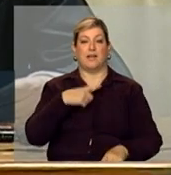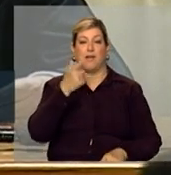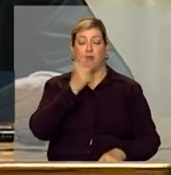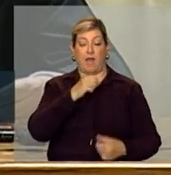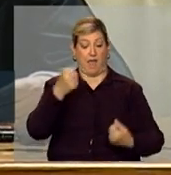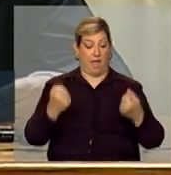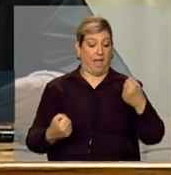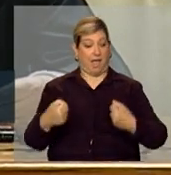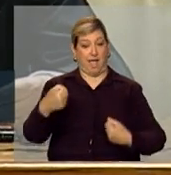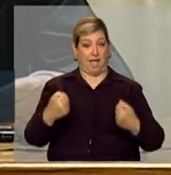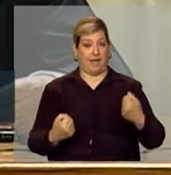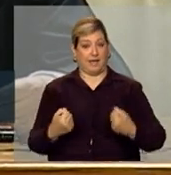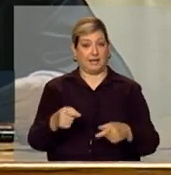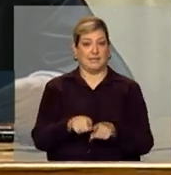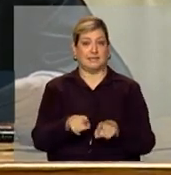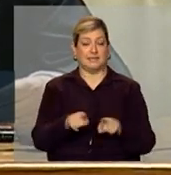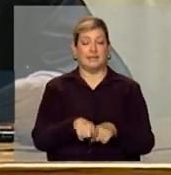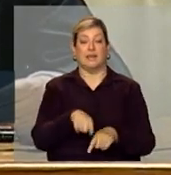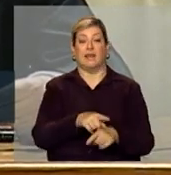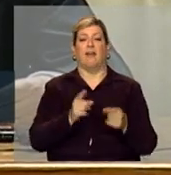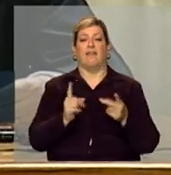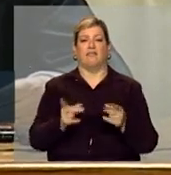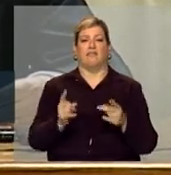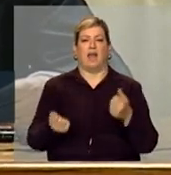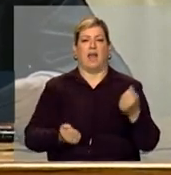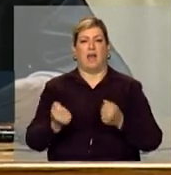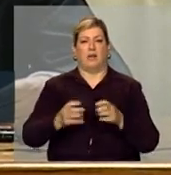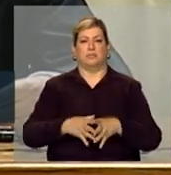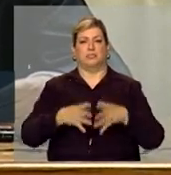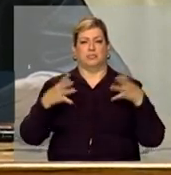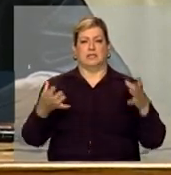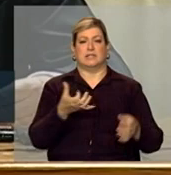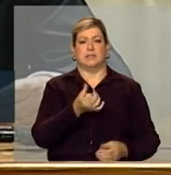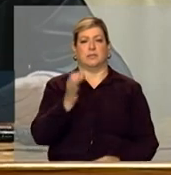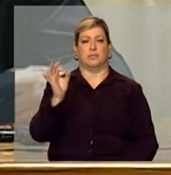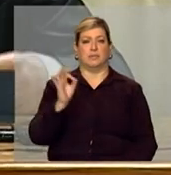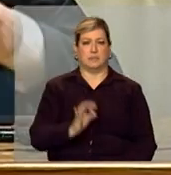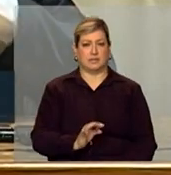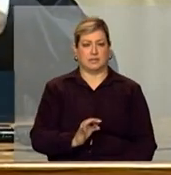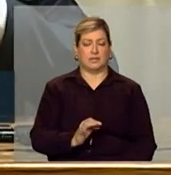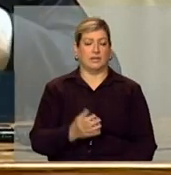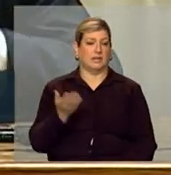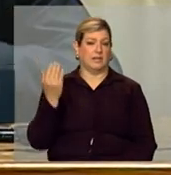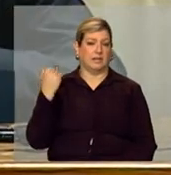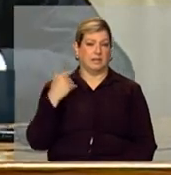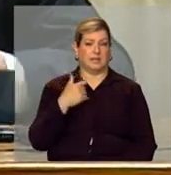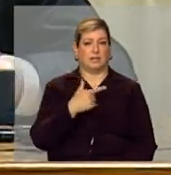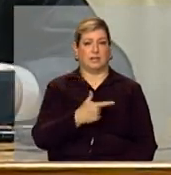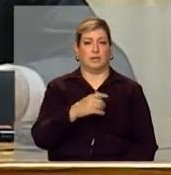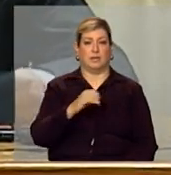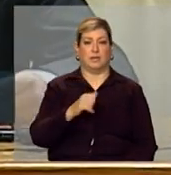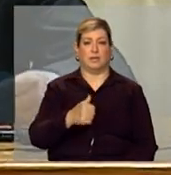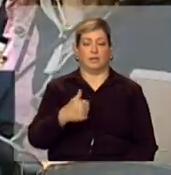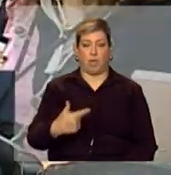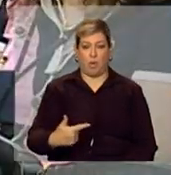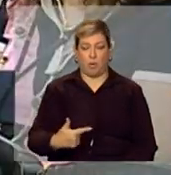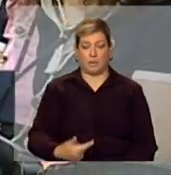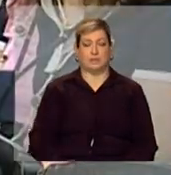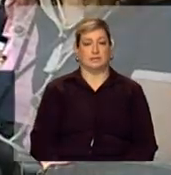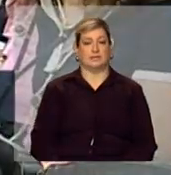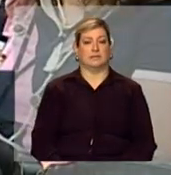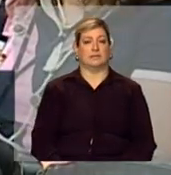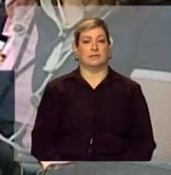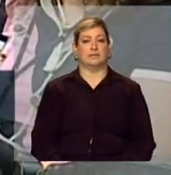automóveis e a venda de automóveis cresceu 6% em 2012 não é